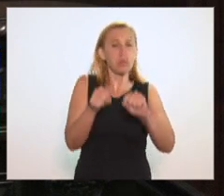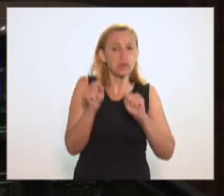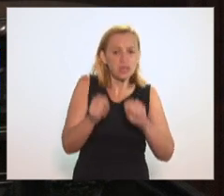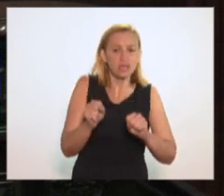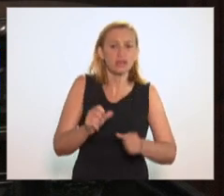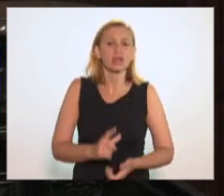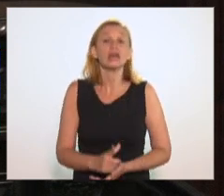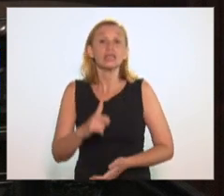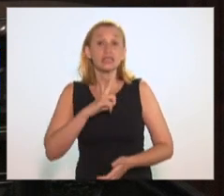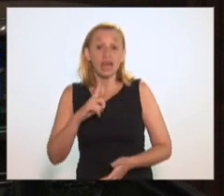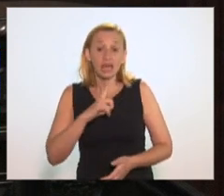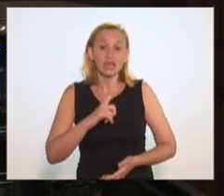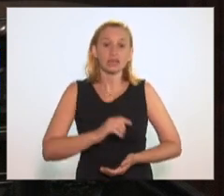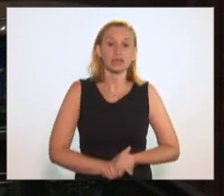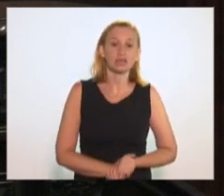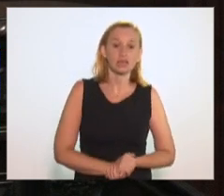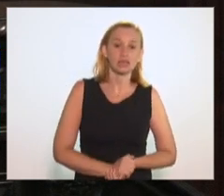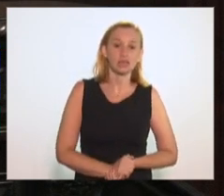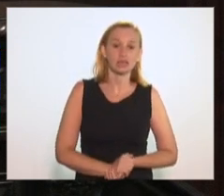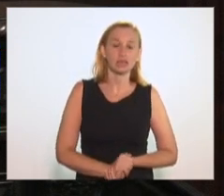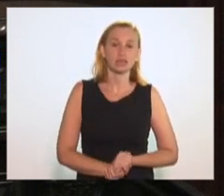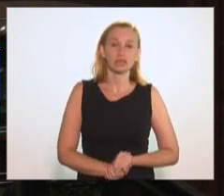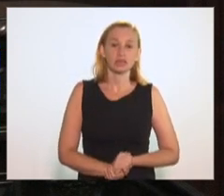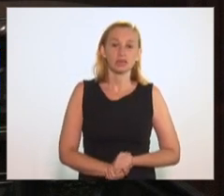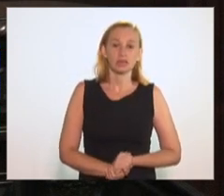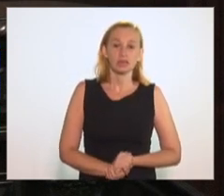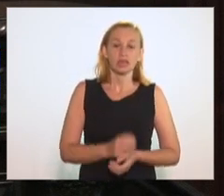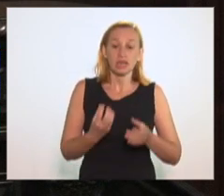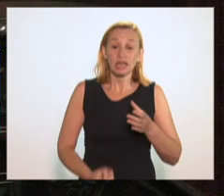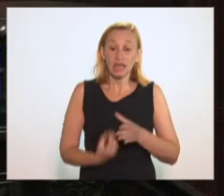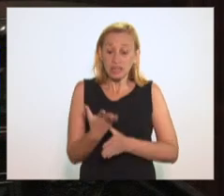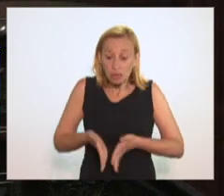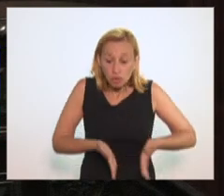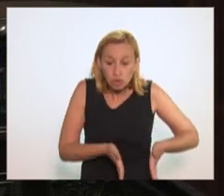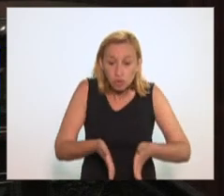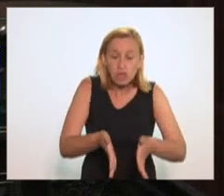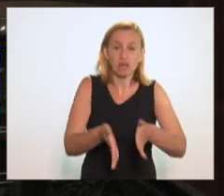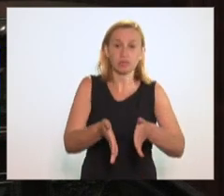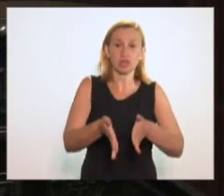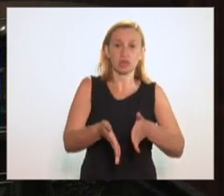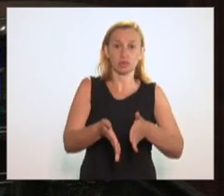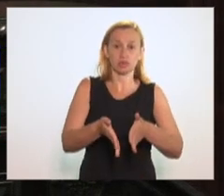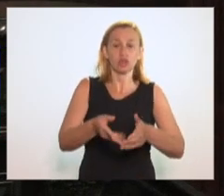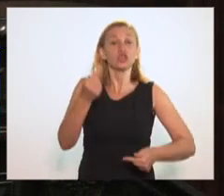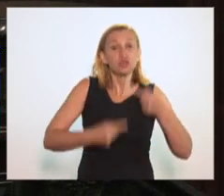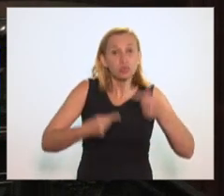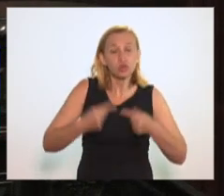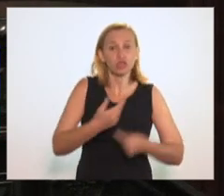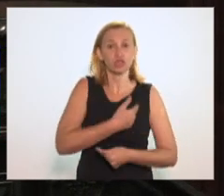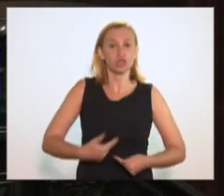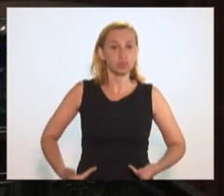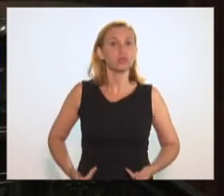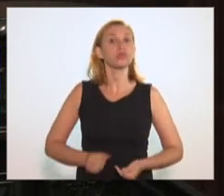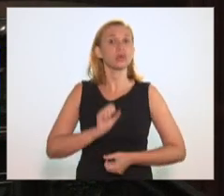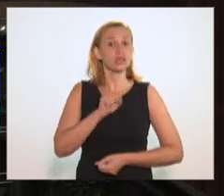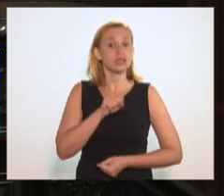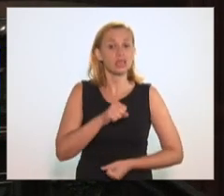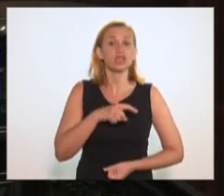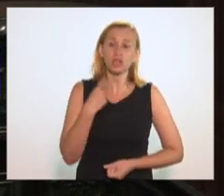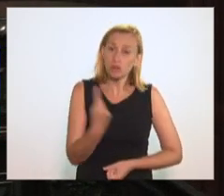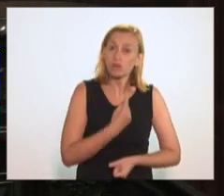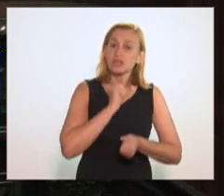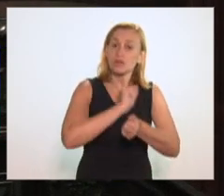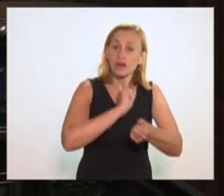a construção de uma agenda, de um caminho de construção de políticas públicas, que a gente espera